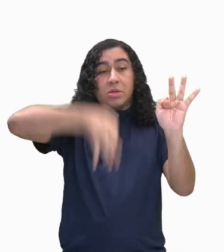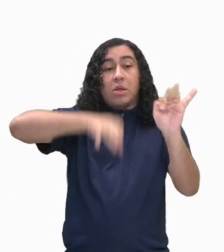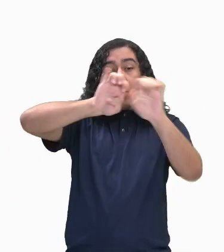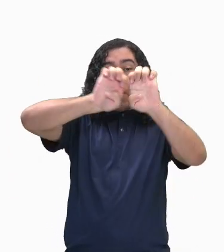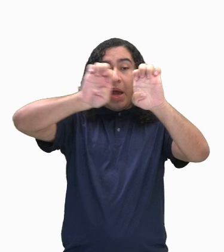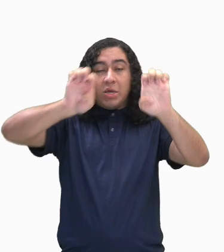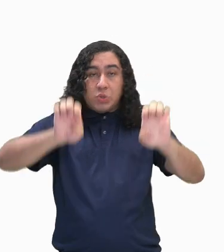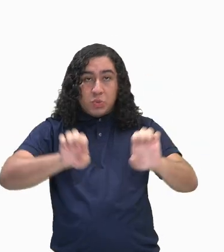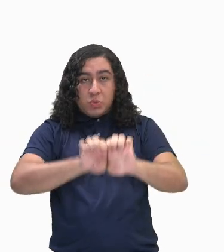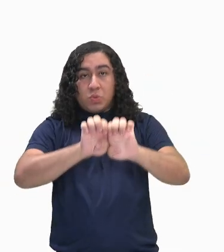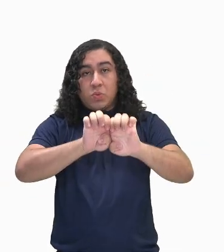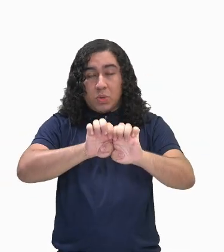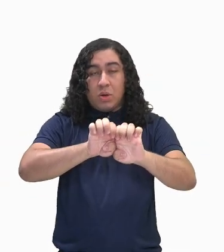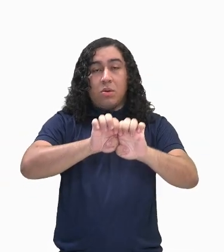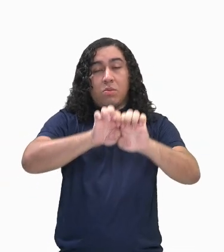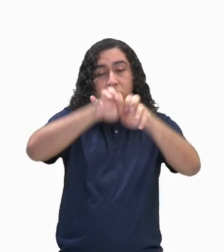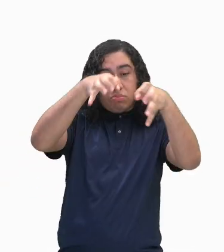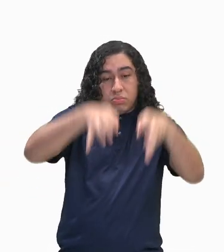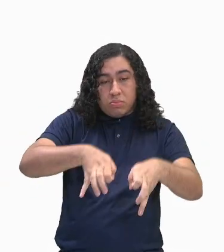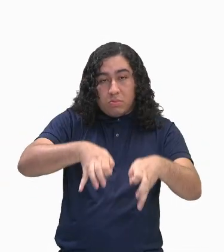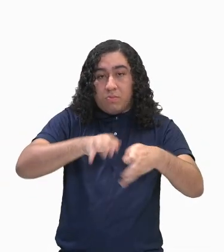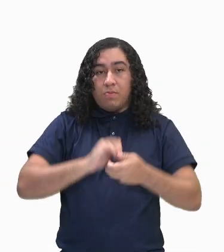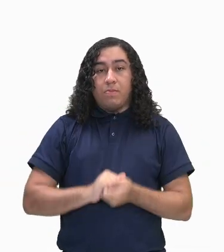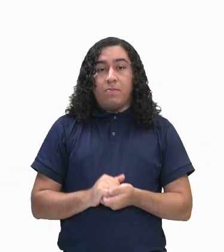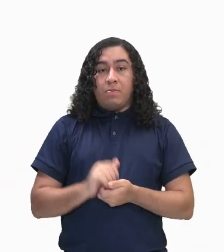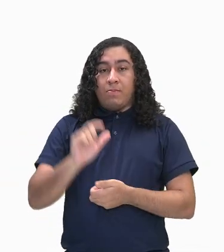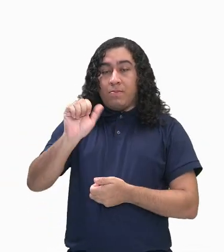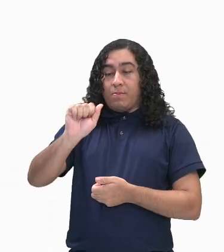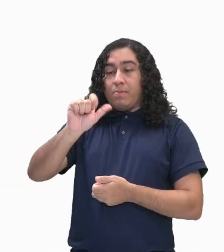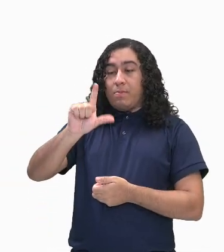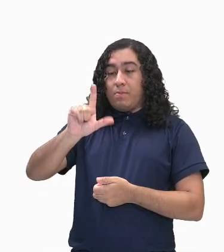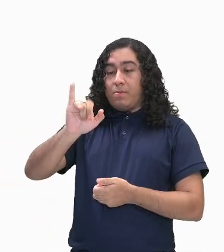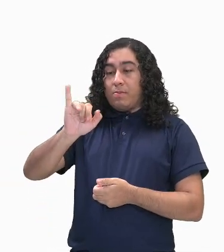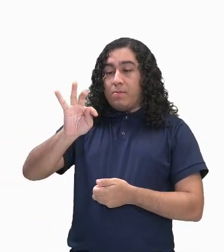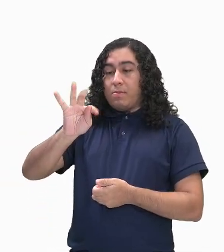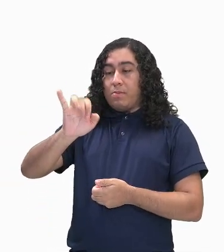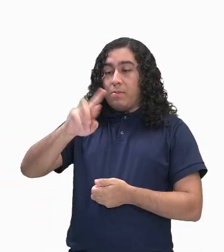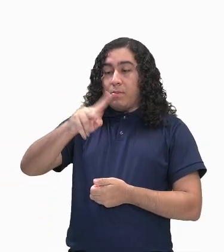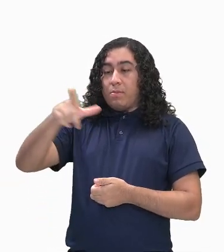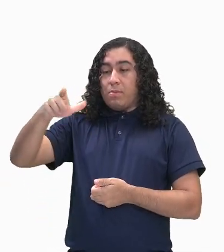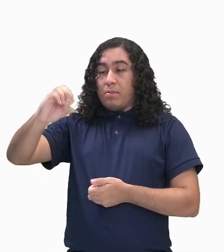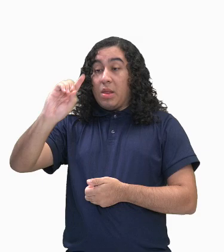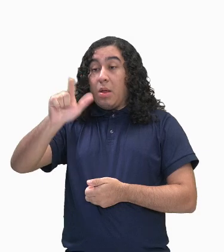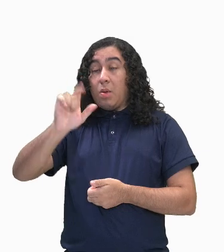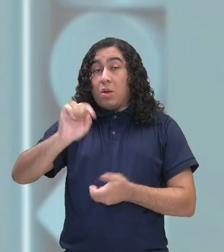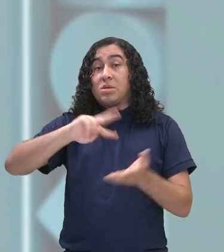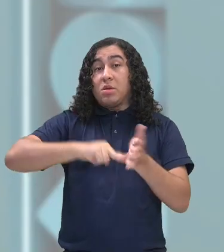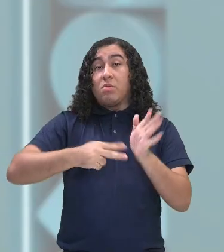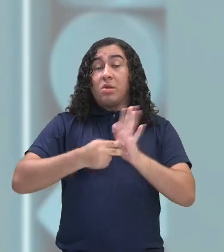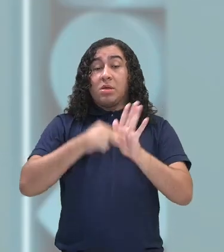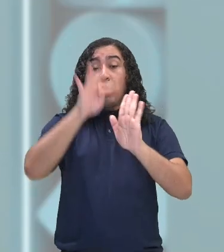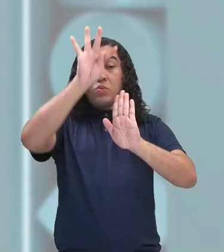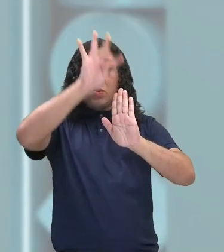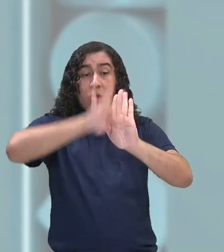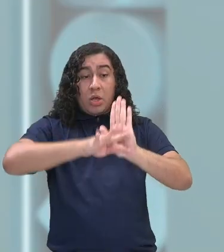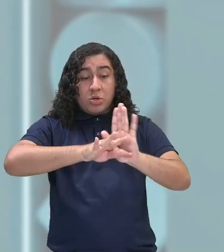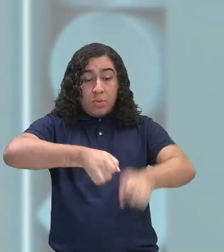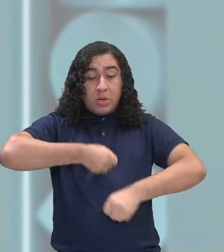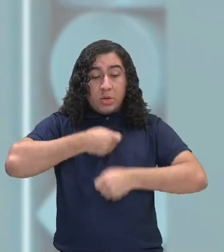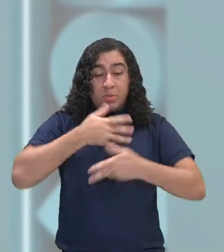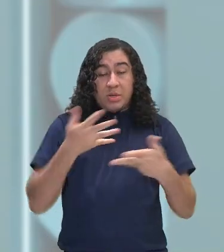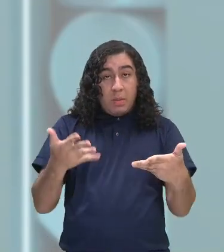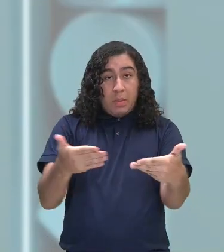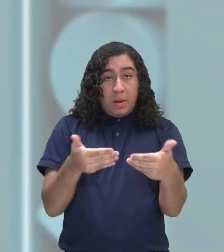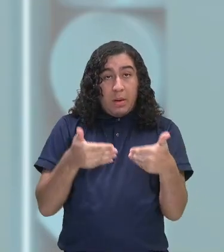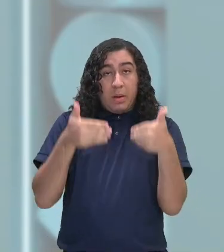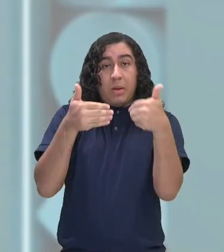a aliteração é uma figura de linguagem que traz uma musicalidade ao texto. Então,